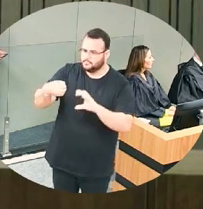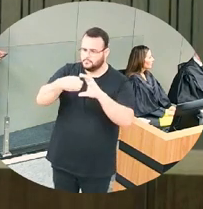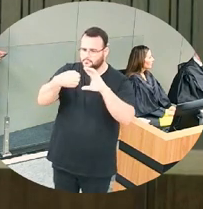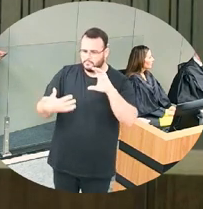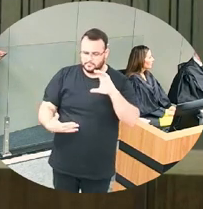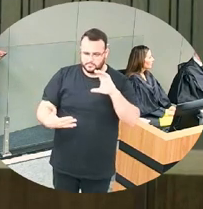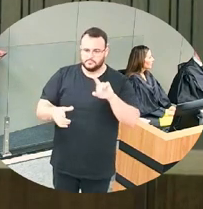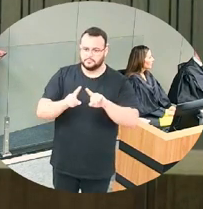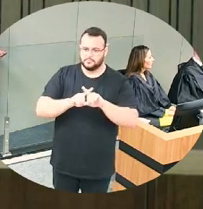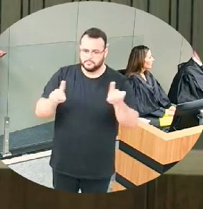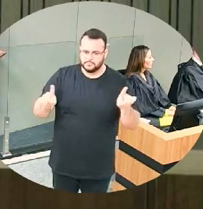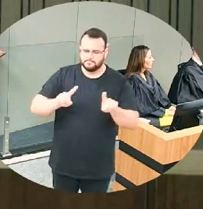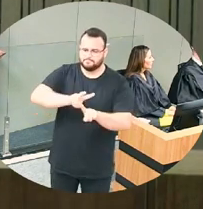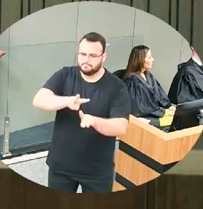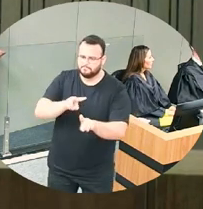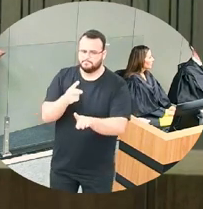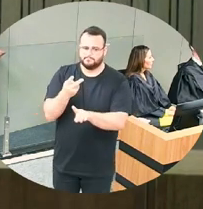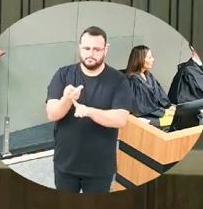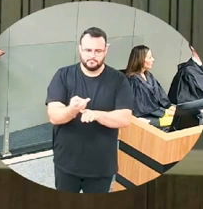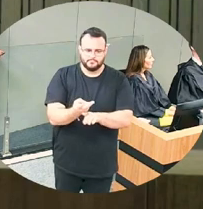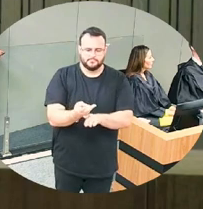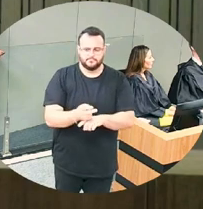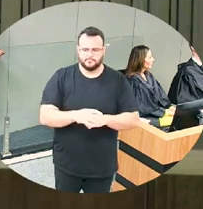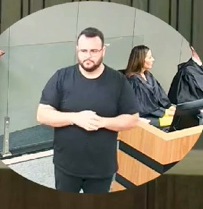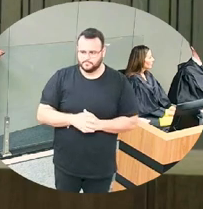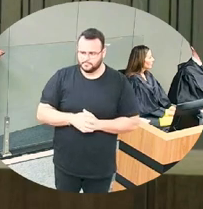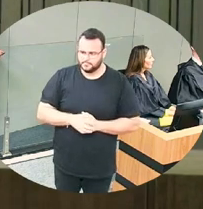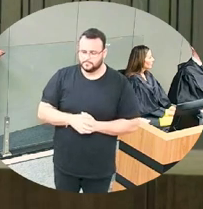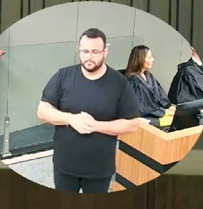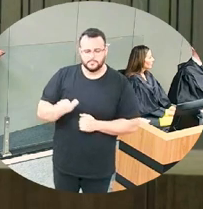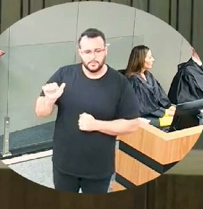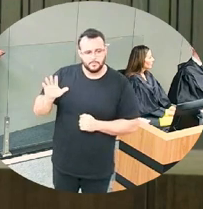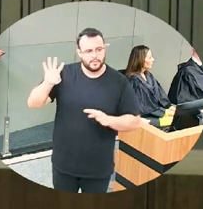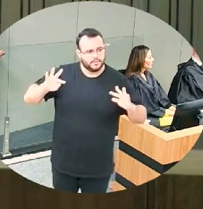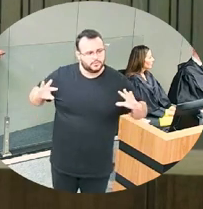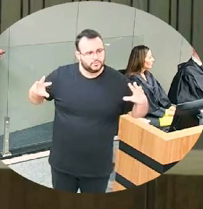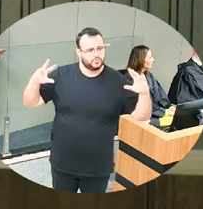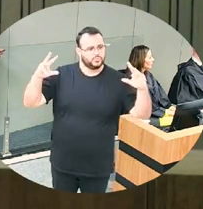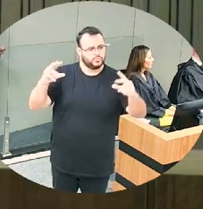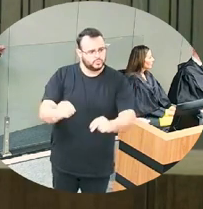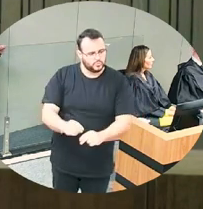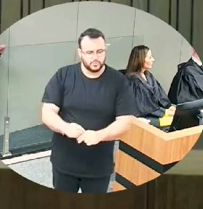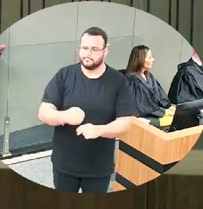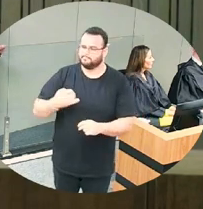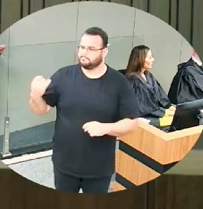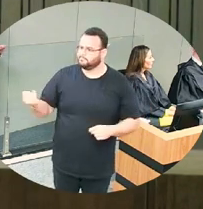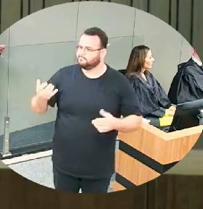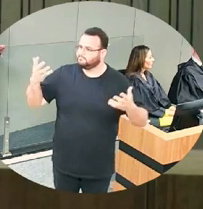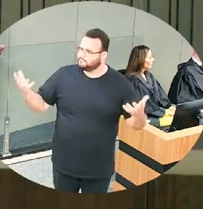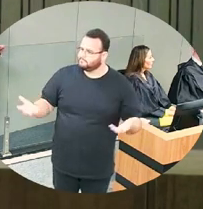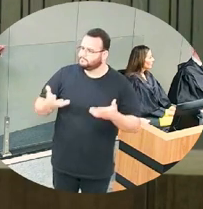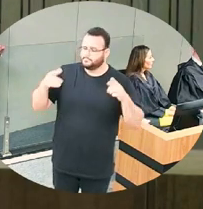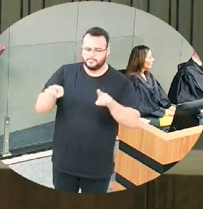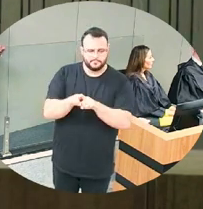características Mais aguerridas mais retraídas mas todas bem-sucedidas e merecidamente no